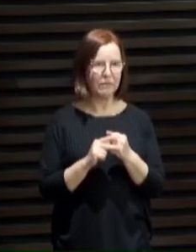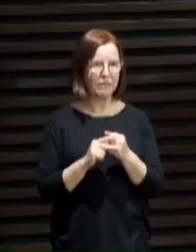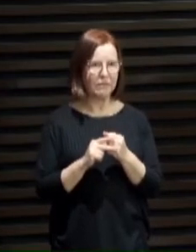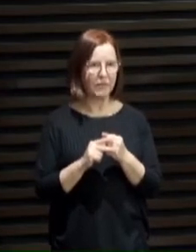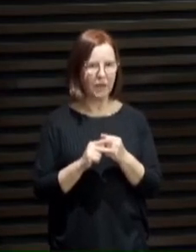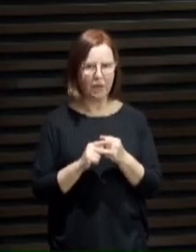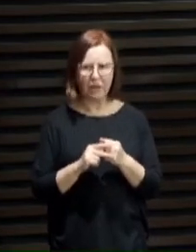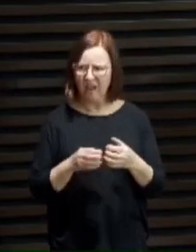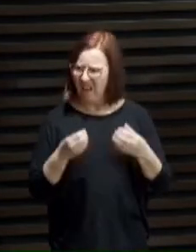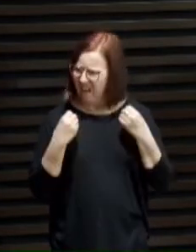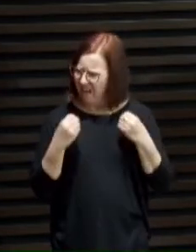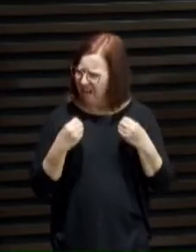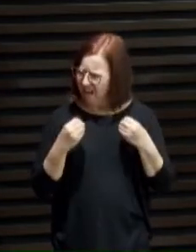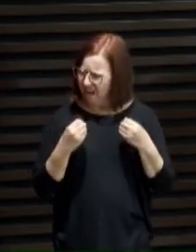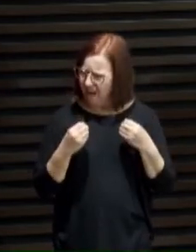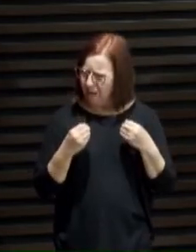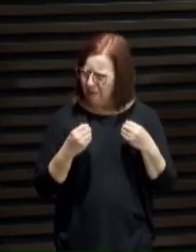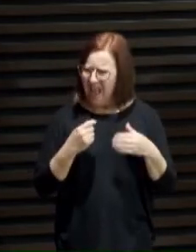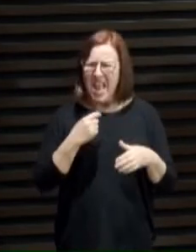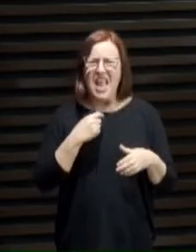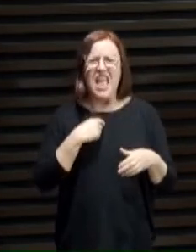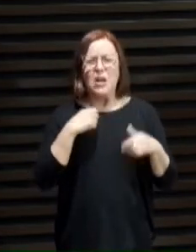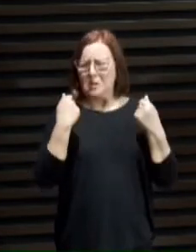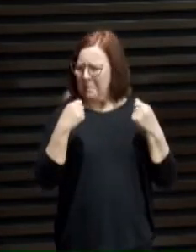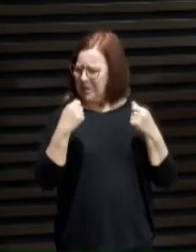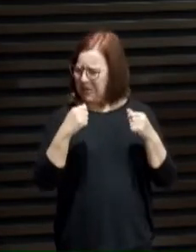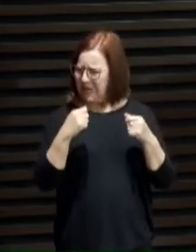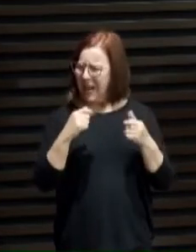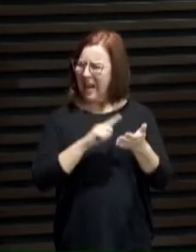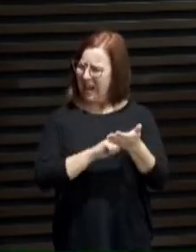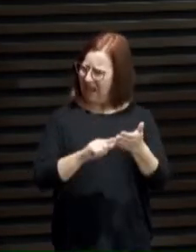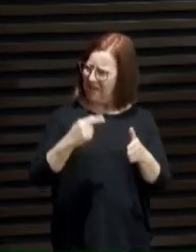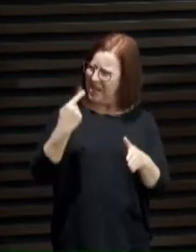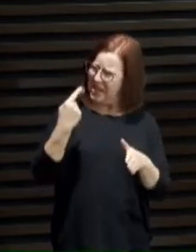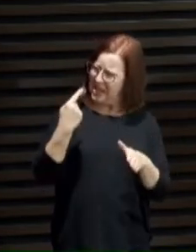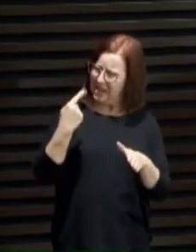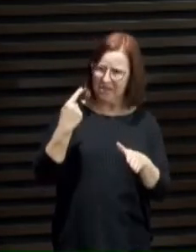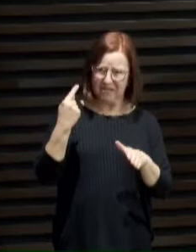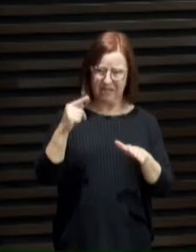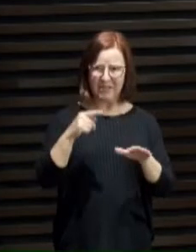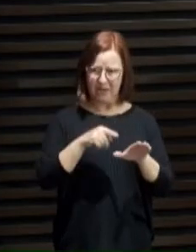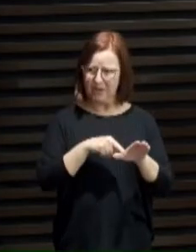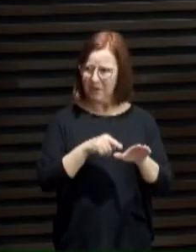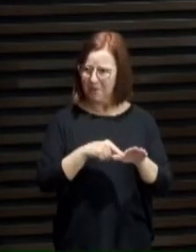Como assim? Sou eu que tenho que lavar os teus pés.